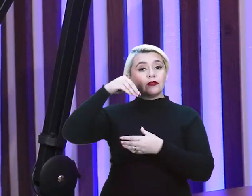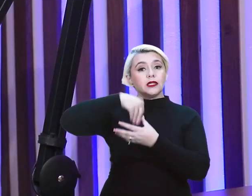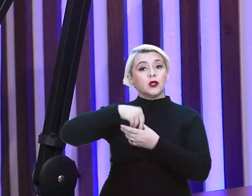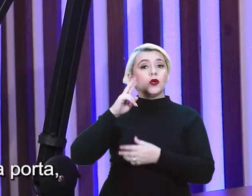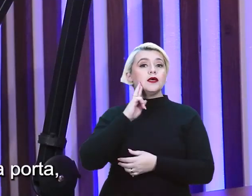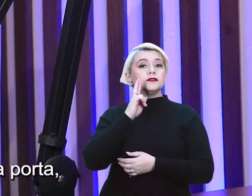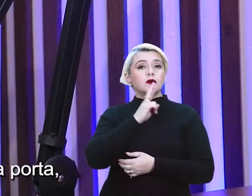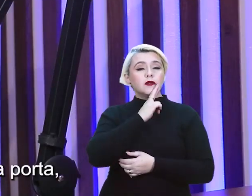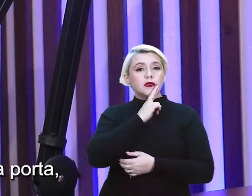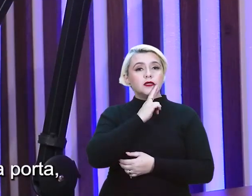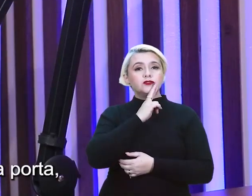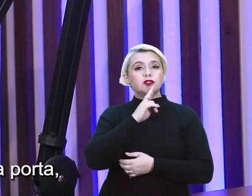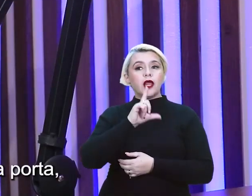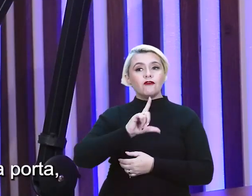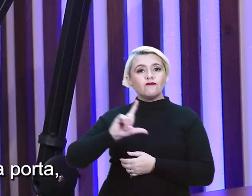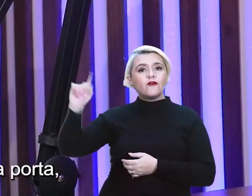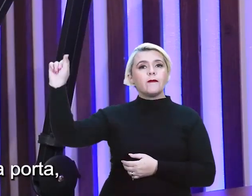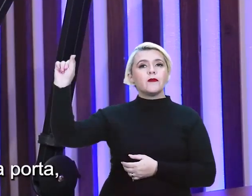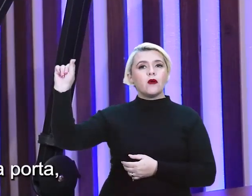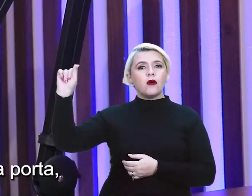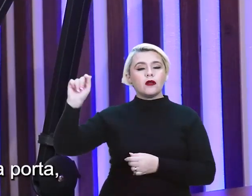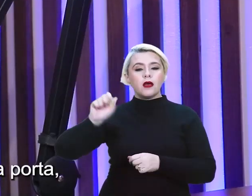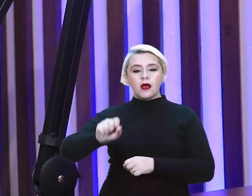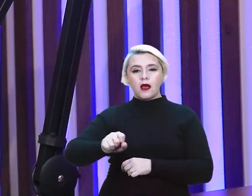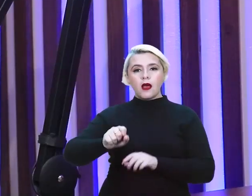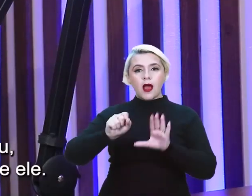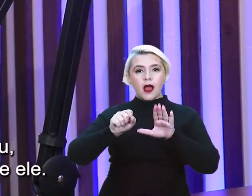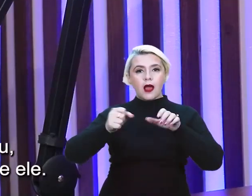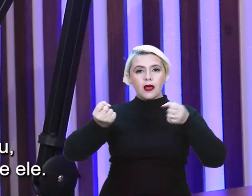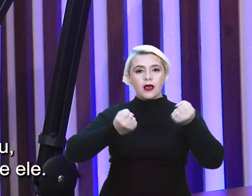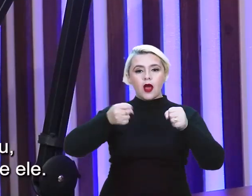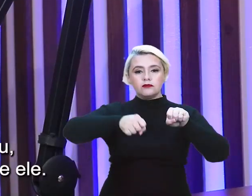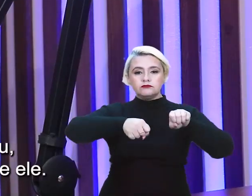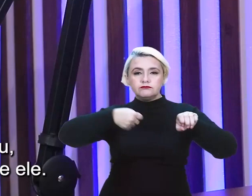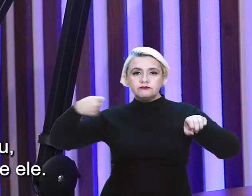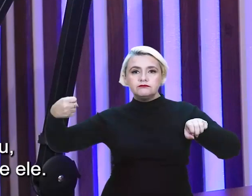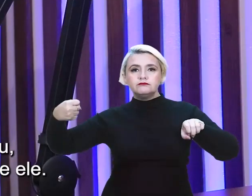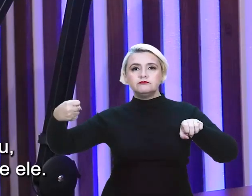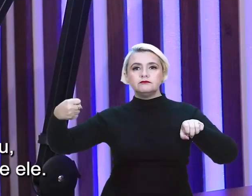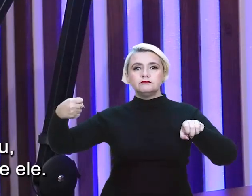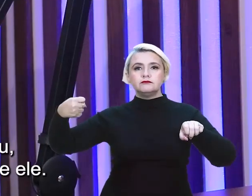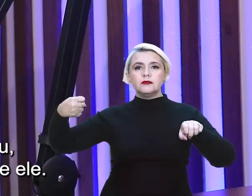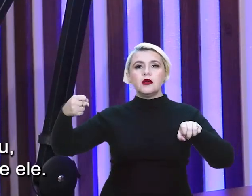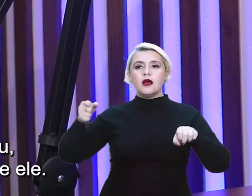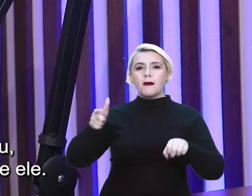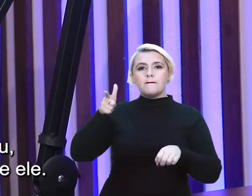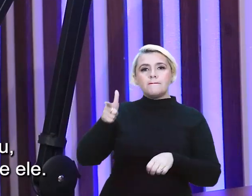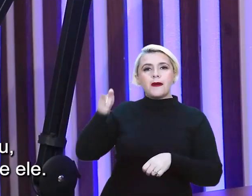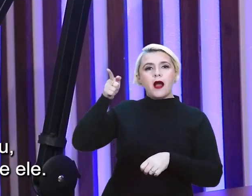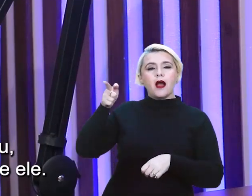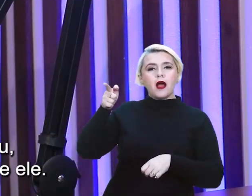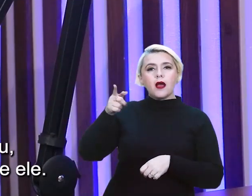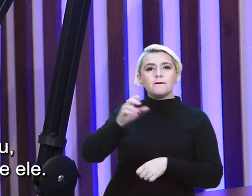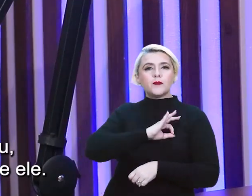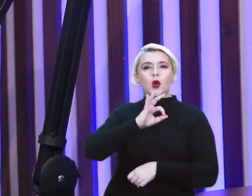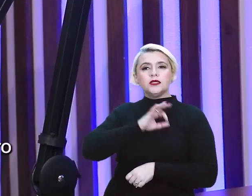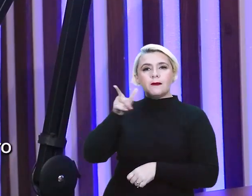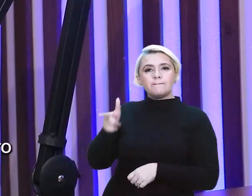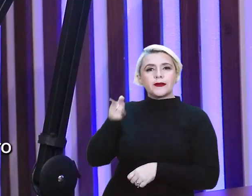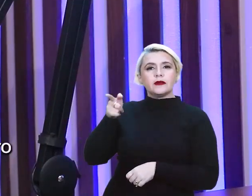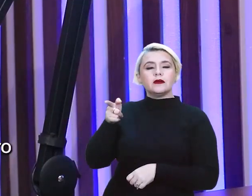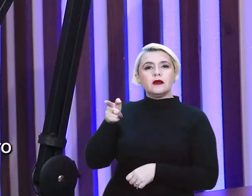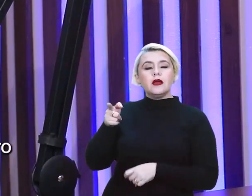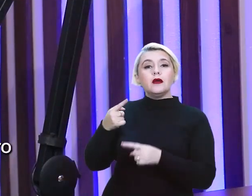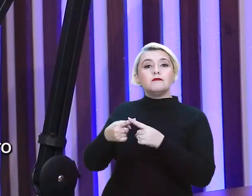restaurante. Quando foi embora, que ele abriu a porta, a polícia atirou nele e o matou, entendendo aqueles policiais que ele